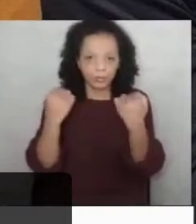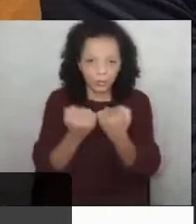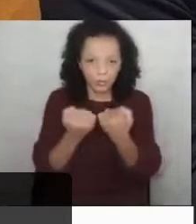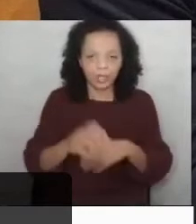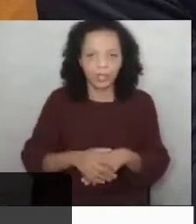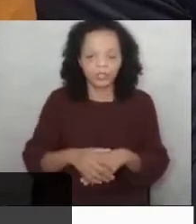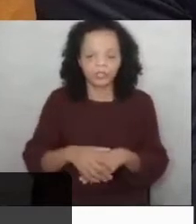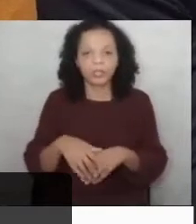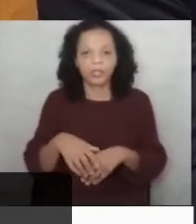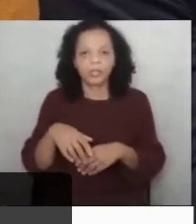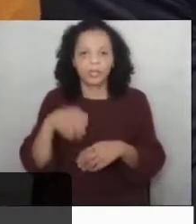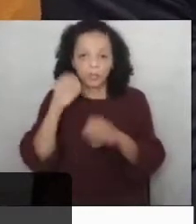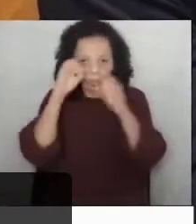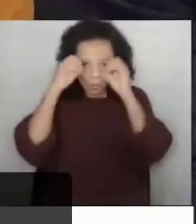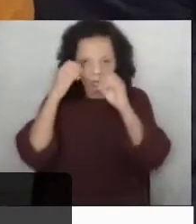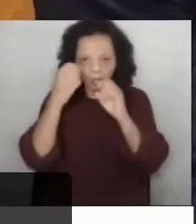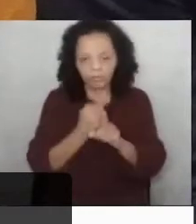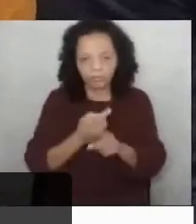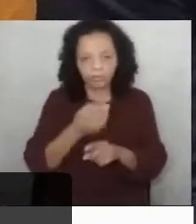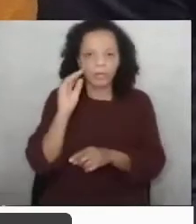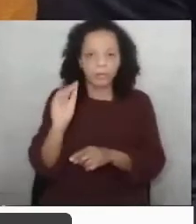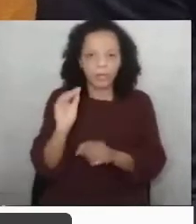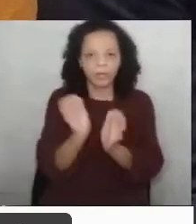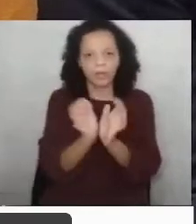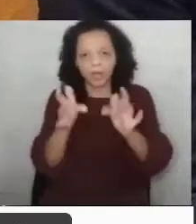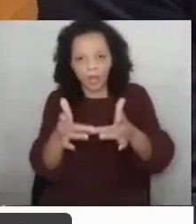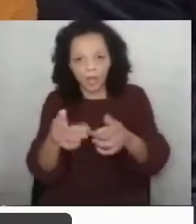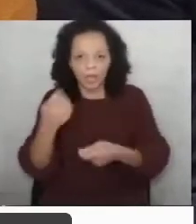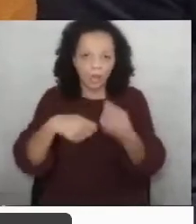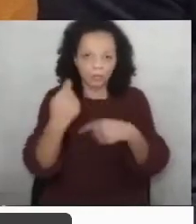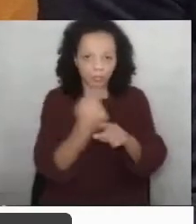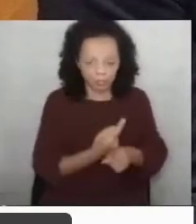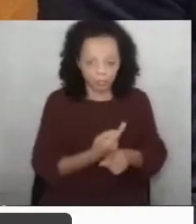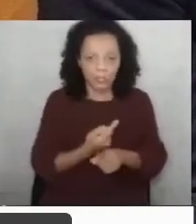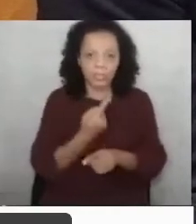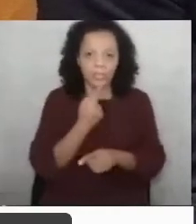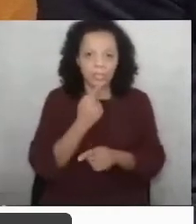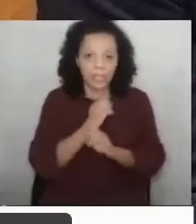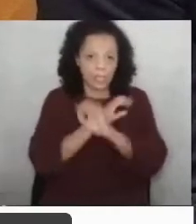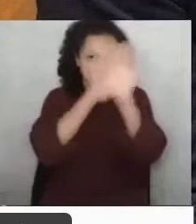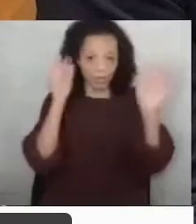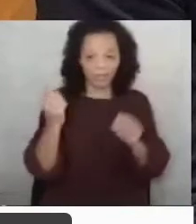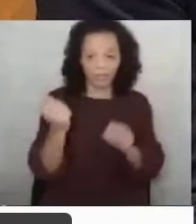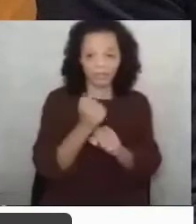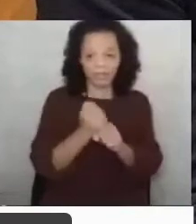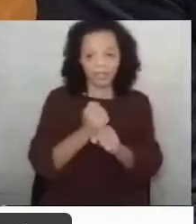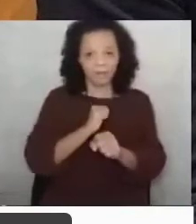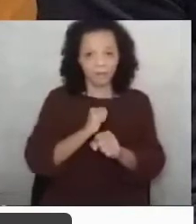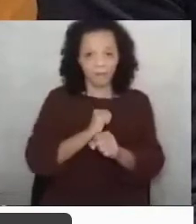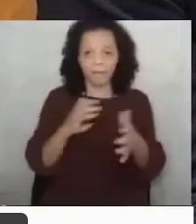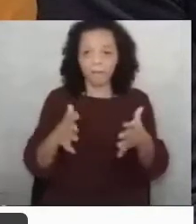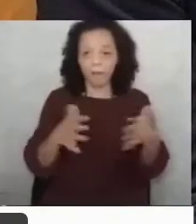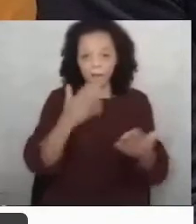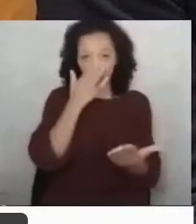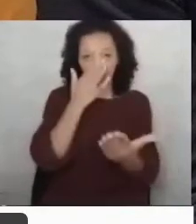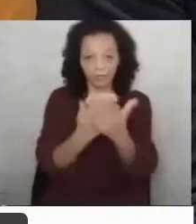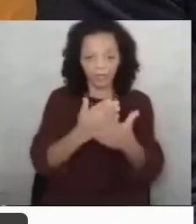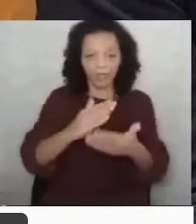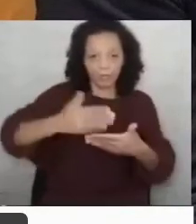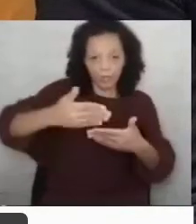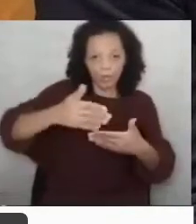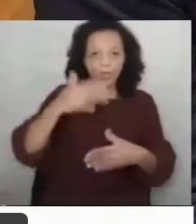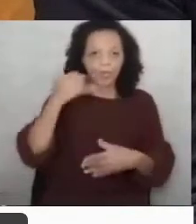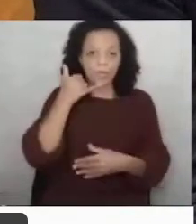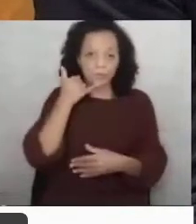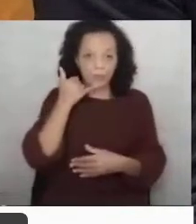navegação banco online comércio eletrônico fica claro que a maioria das nossas atividades em frente ao computador o telemóvel nos colocam